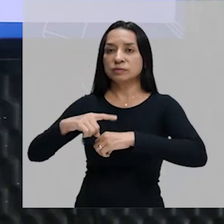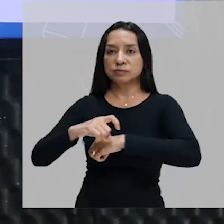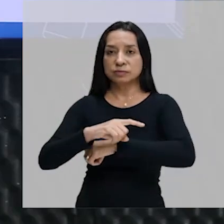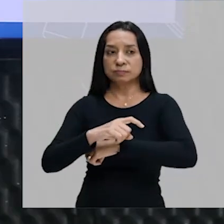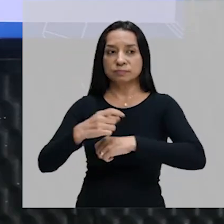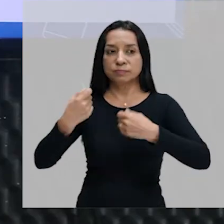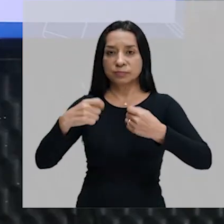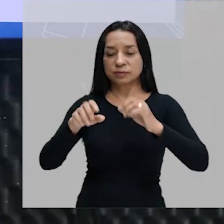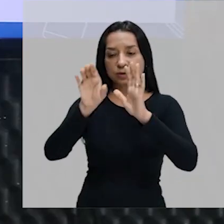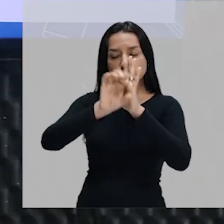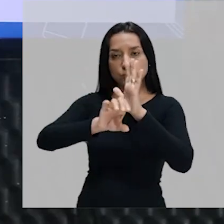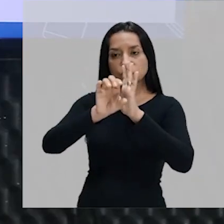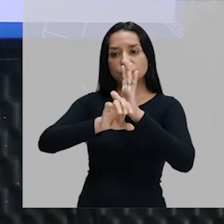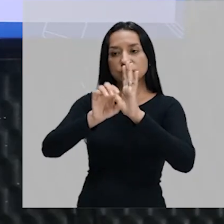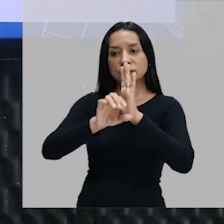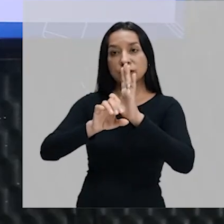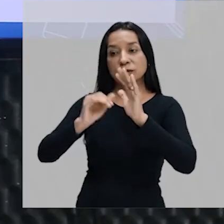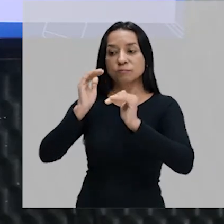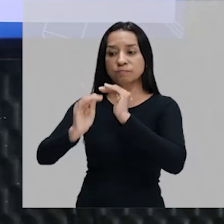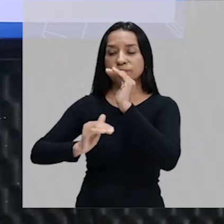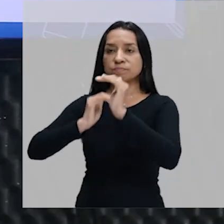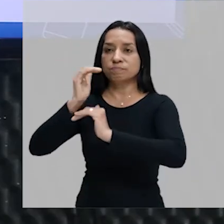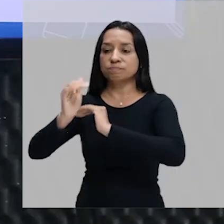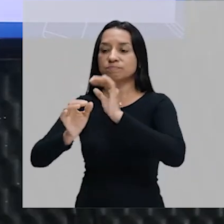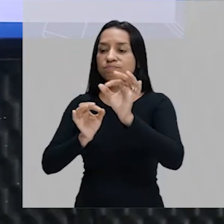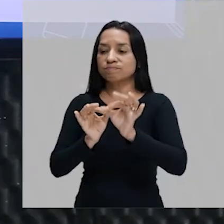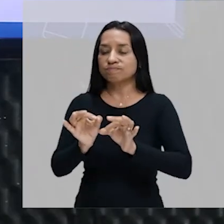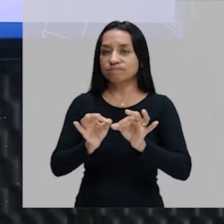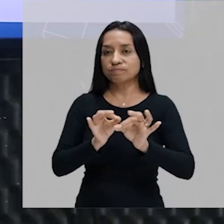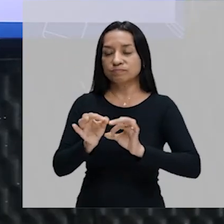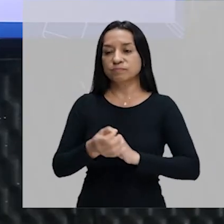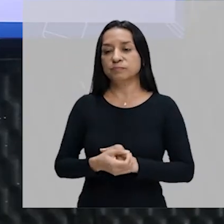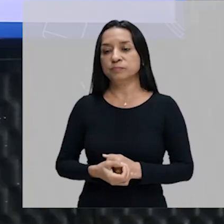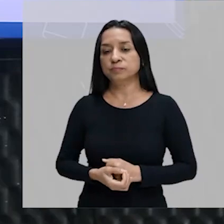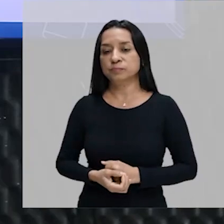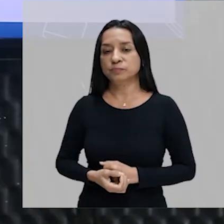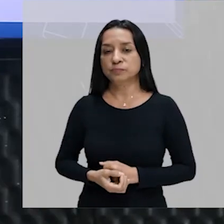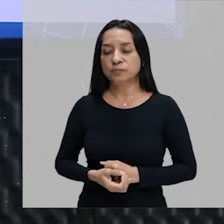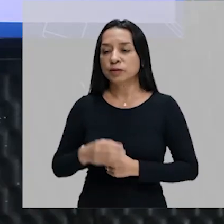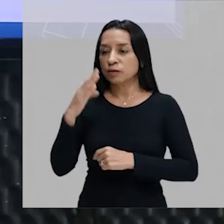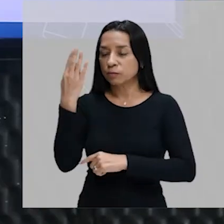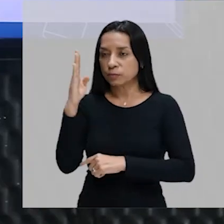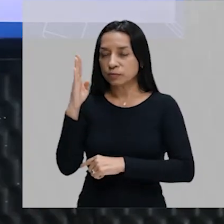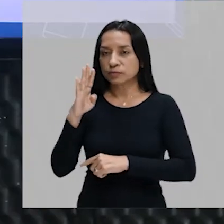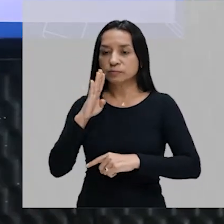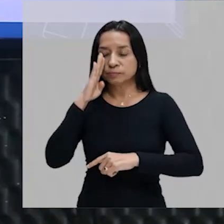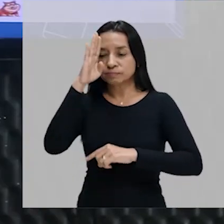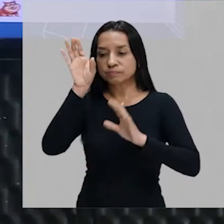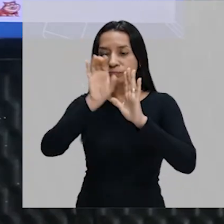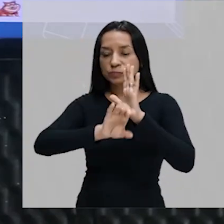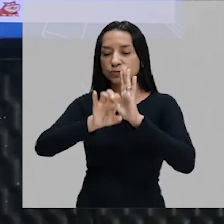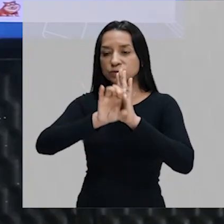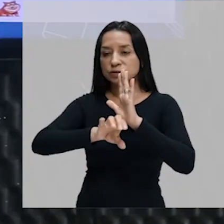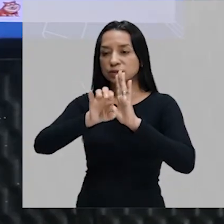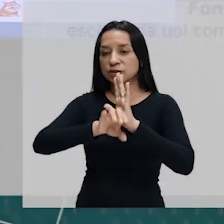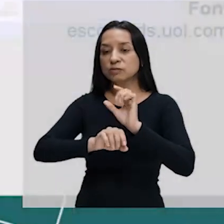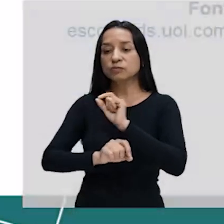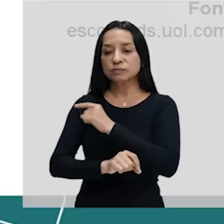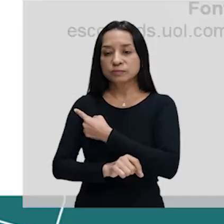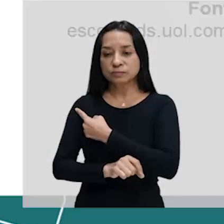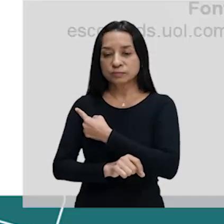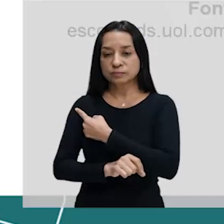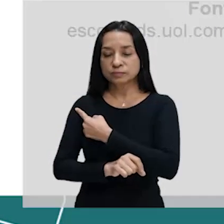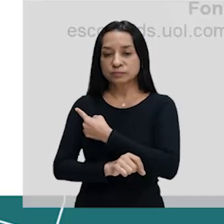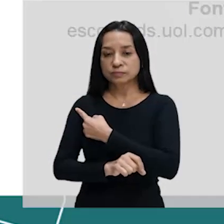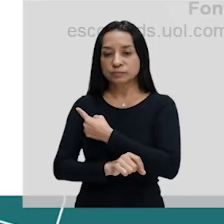precisa de um conceito um pouco mais elaborado, tá? Mas em biologia, o principal conceito para espécie é isso aqui, que a